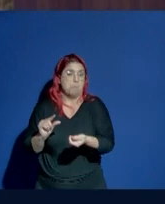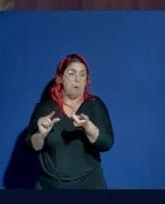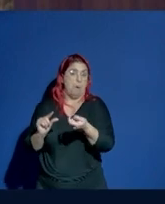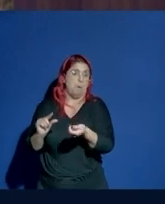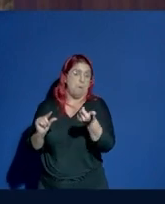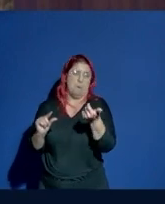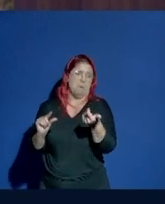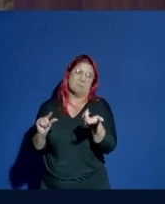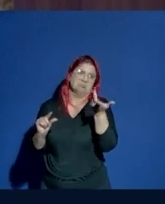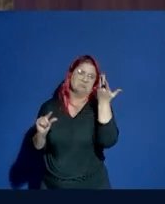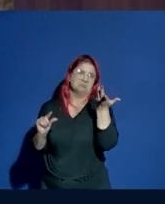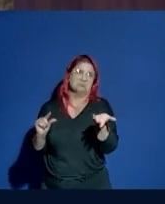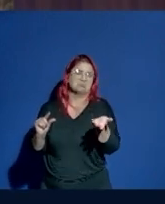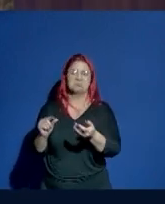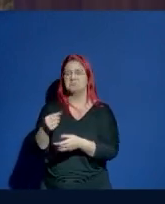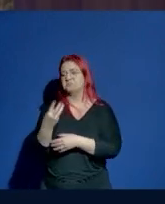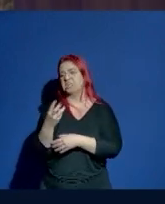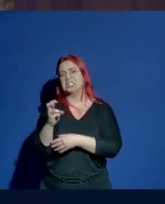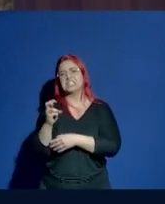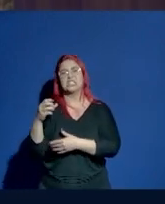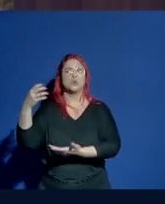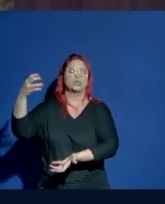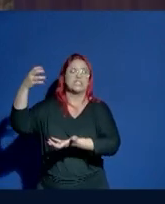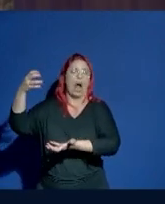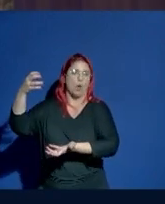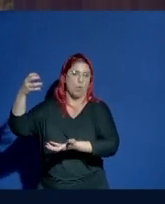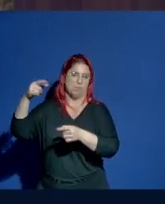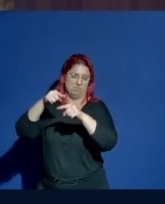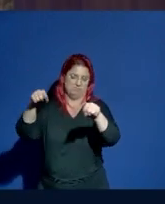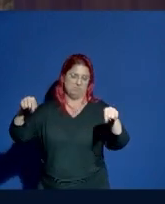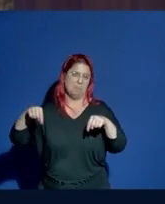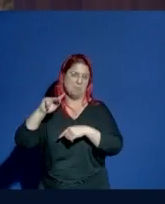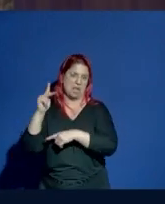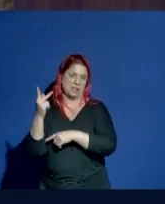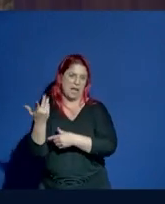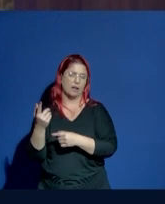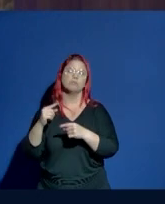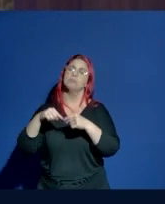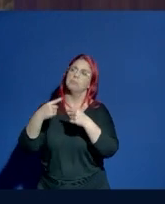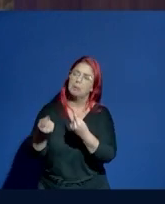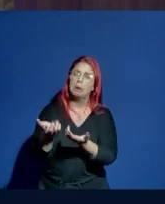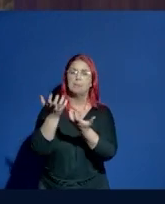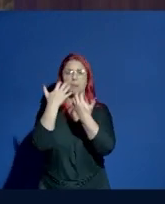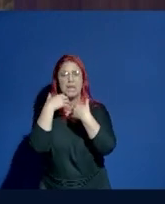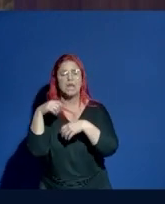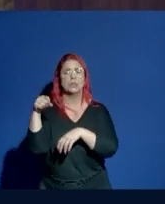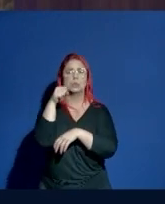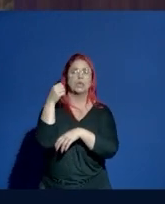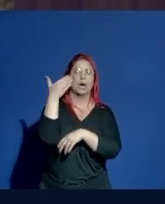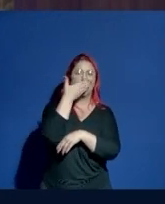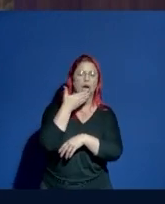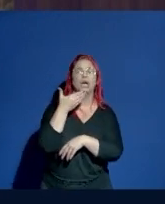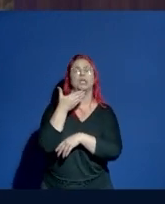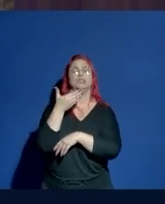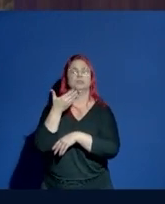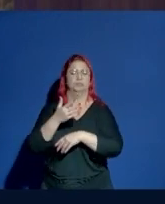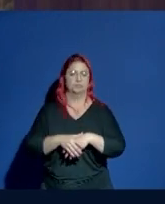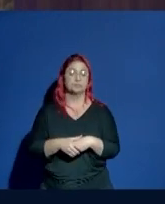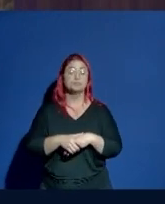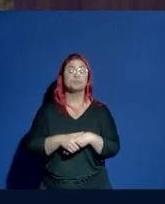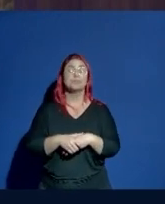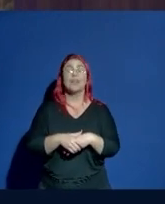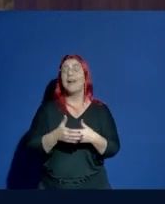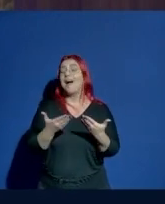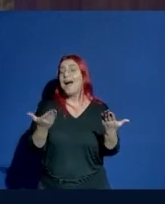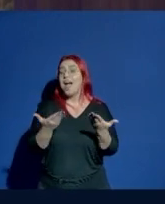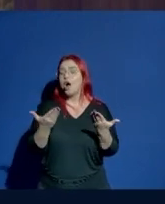aí abaixo de 35 sacas de soja por hectare, aí passando por milho, passando por cana, passando por soja. Quando a gente olha